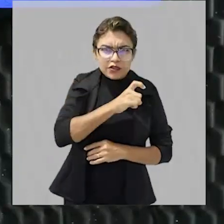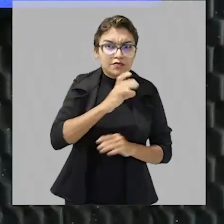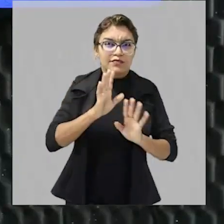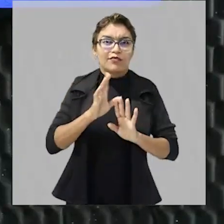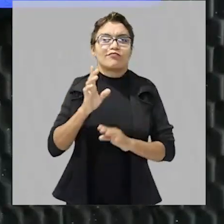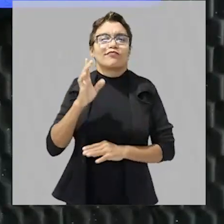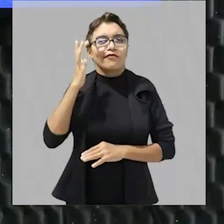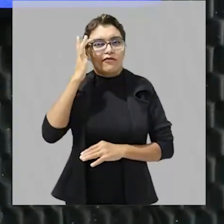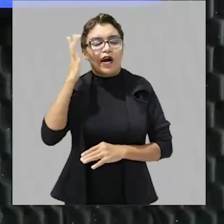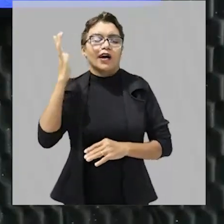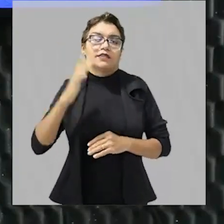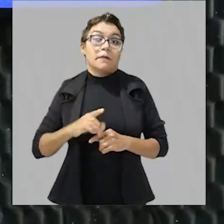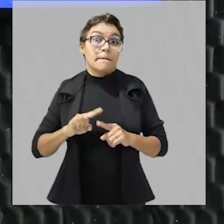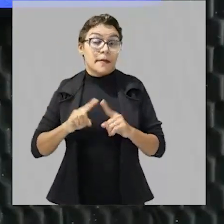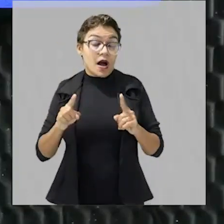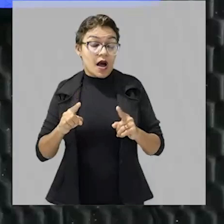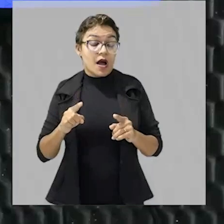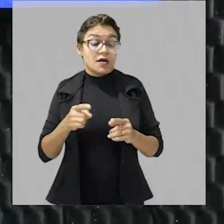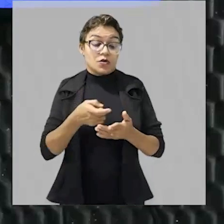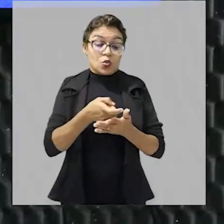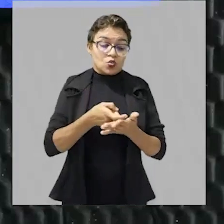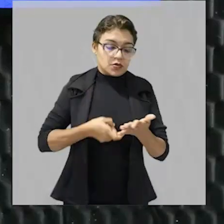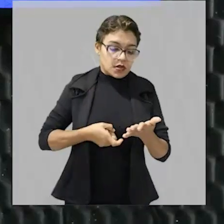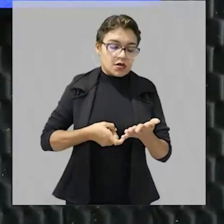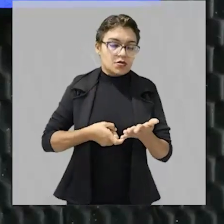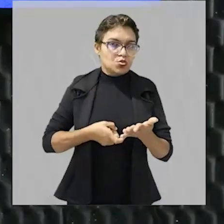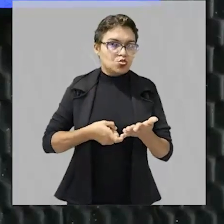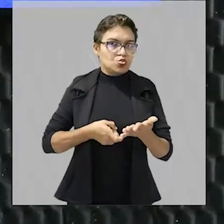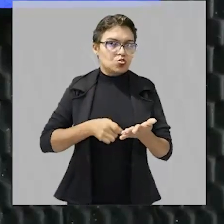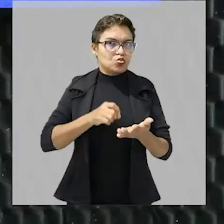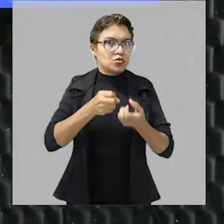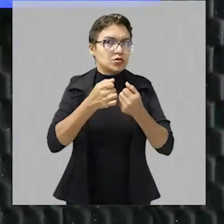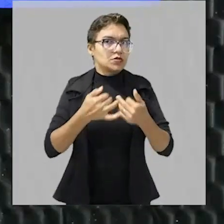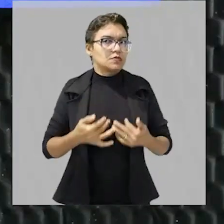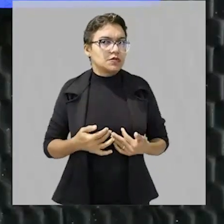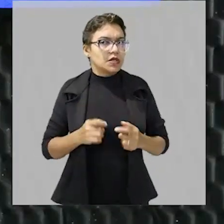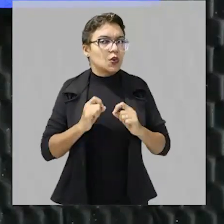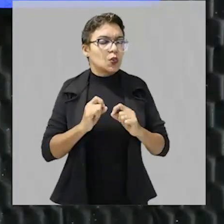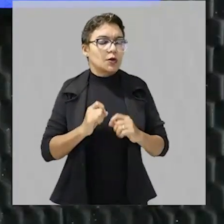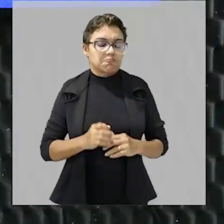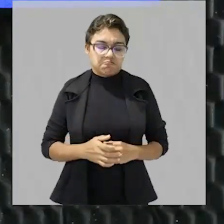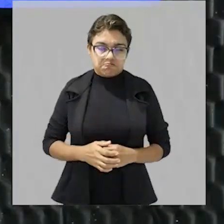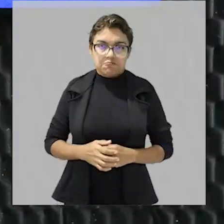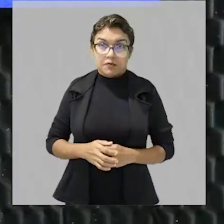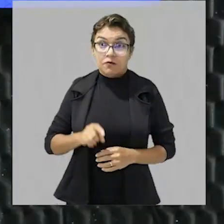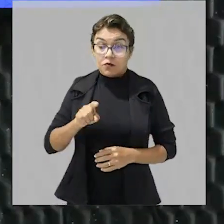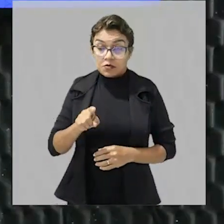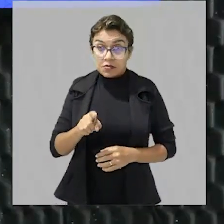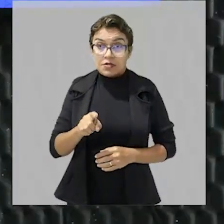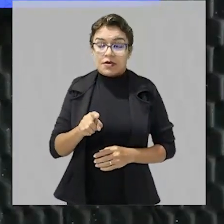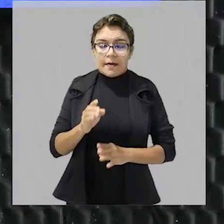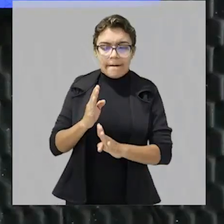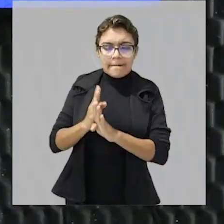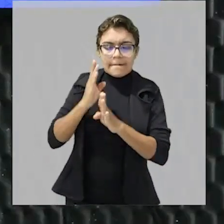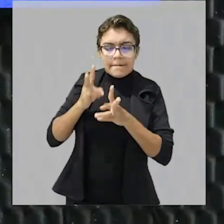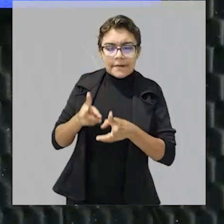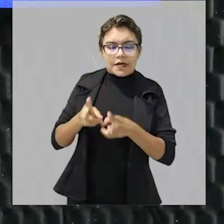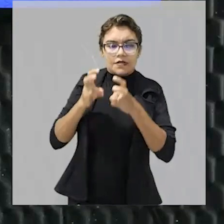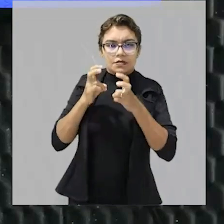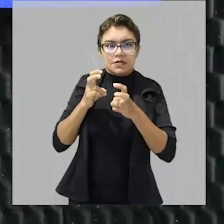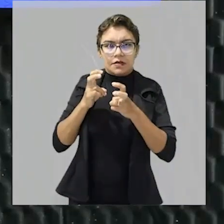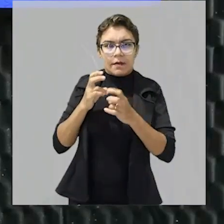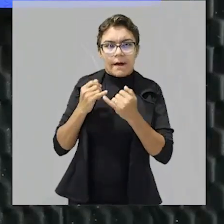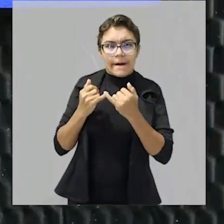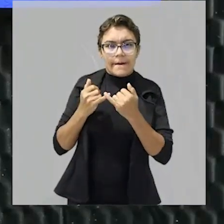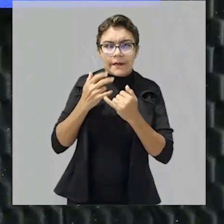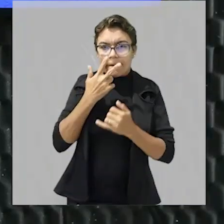tratamento de doenças como a AIDS, dados sobre antigos povos da África, para quem não sabe o que é Neandertais, está